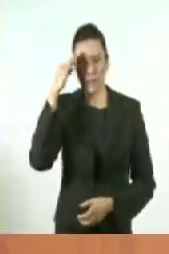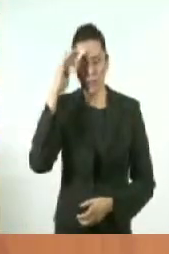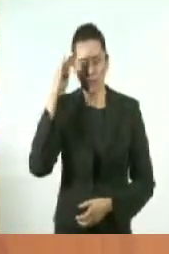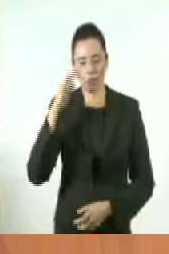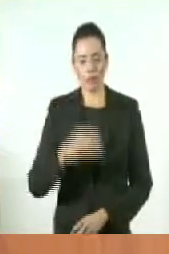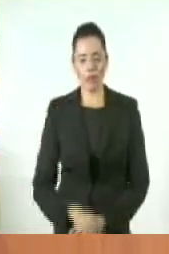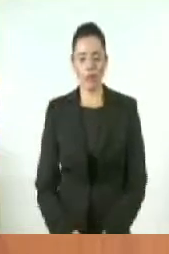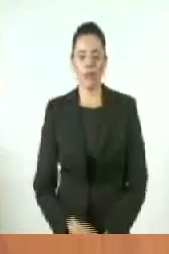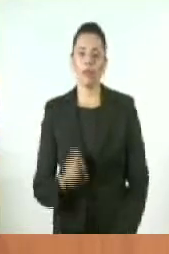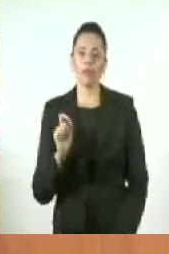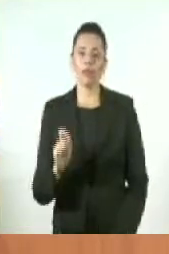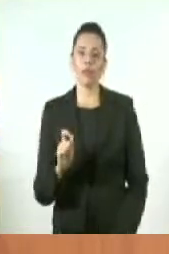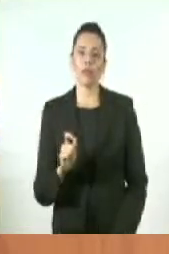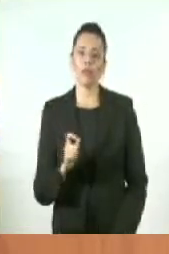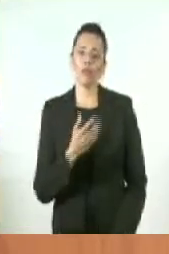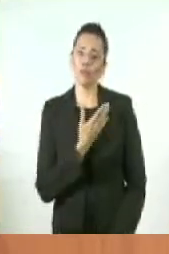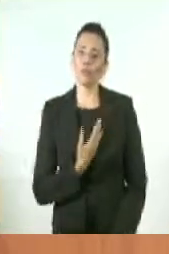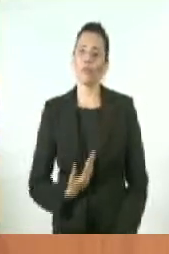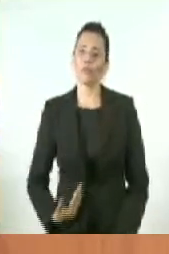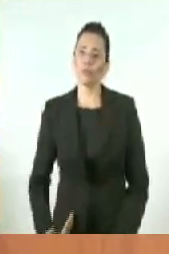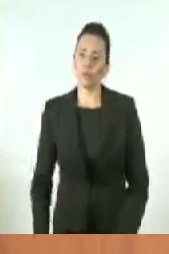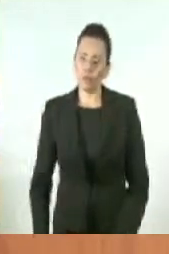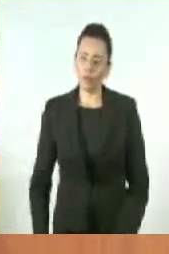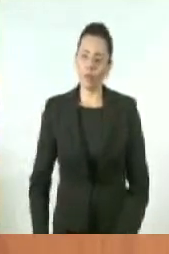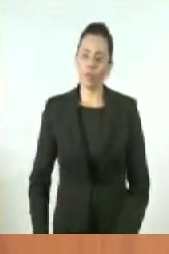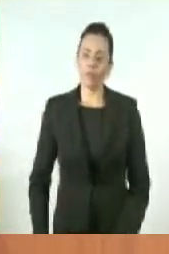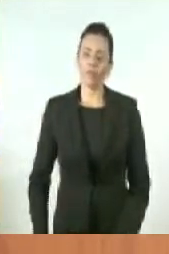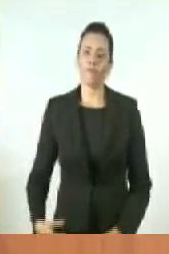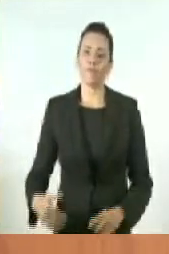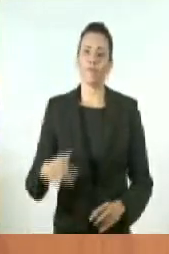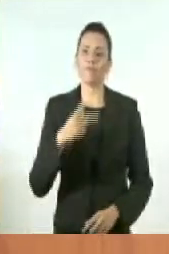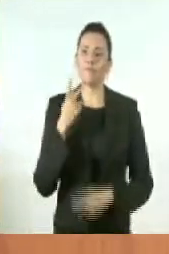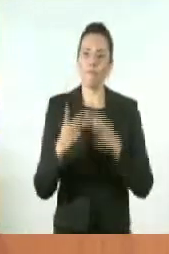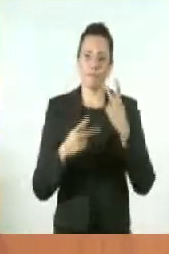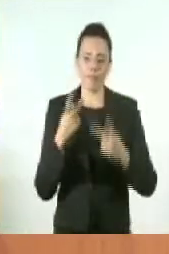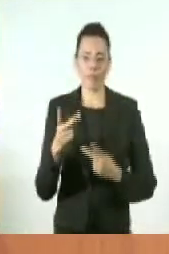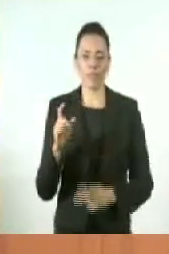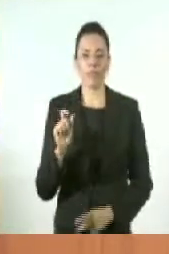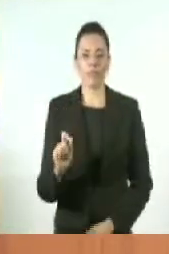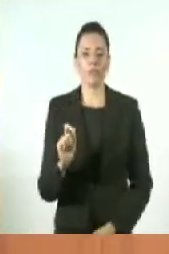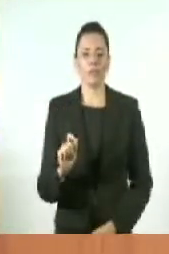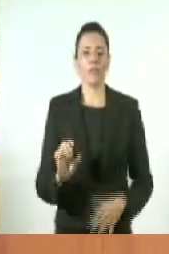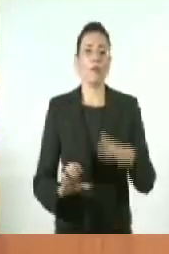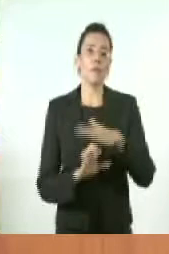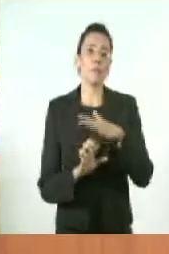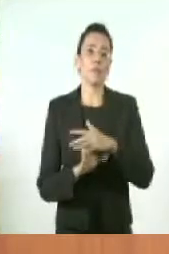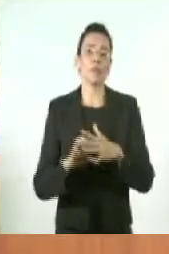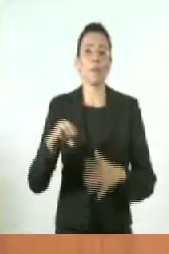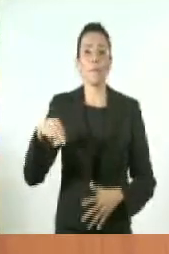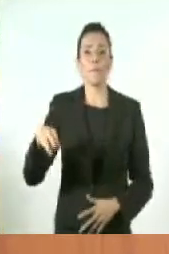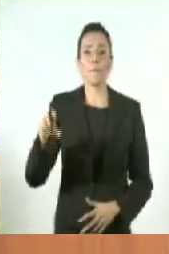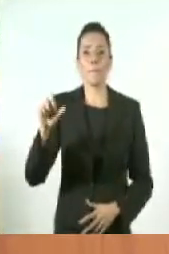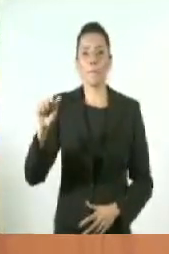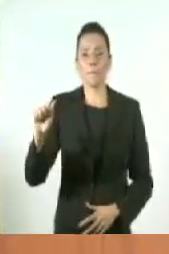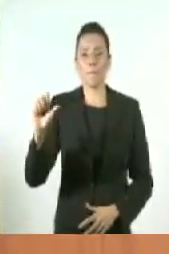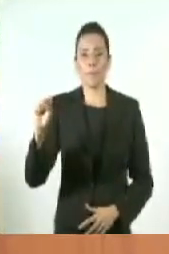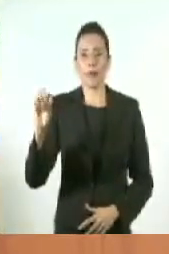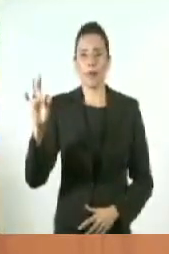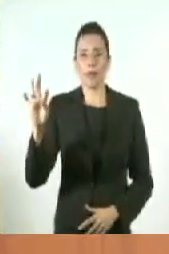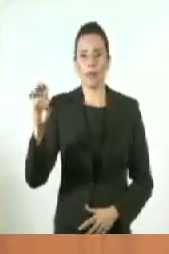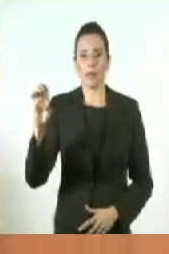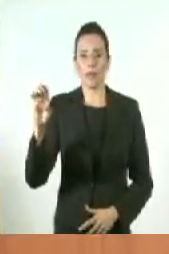governo, o governo inclui o custo da Mastec. Quanto é que o governo pagava para a Mastec? Tantos